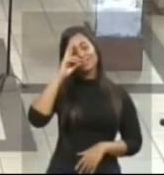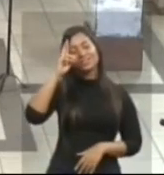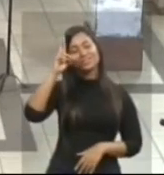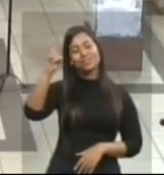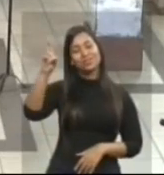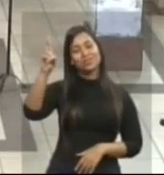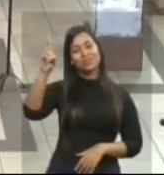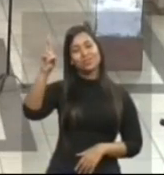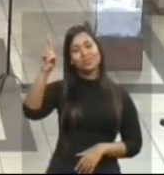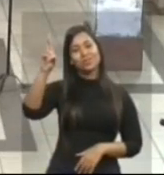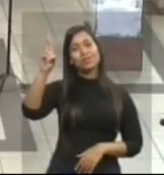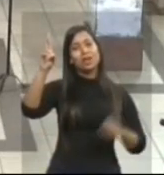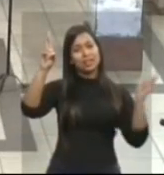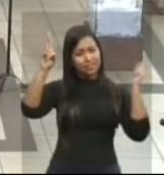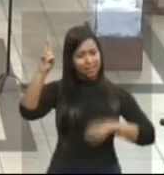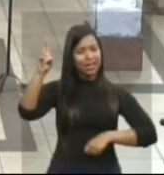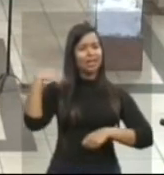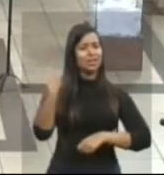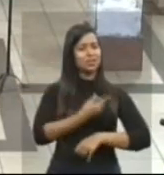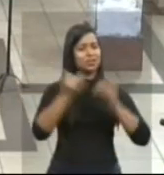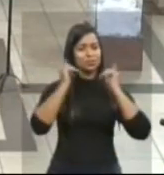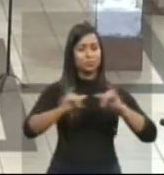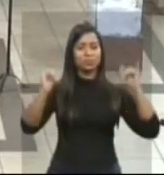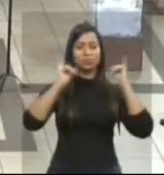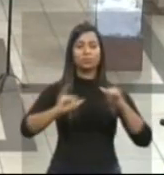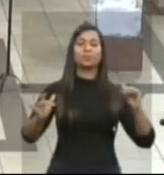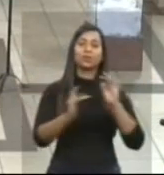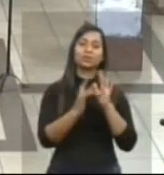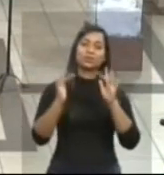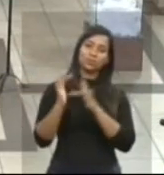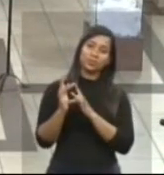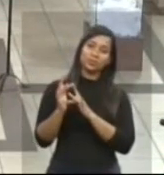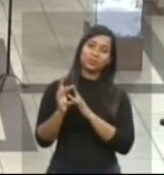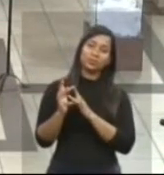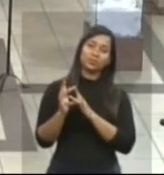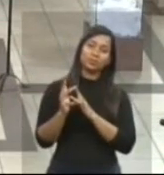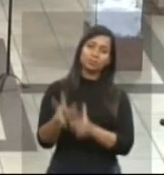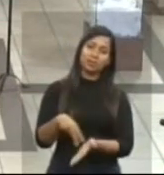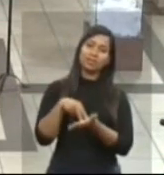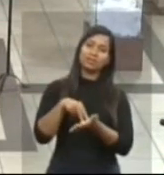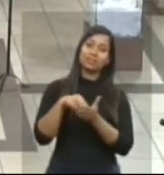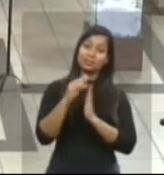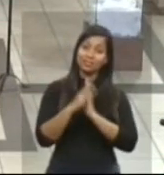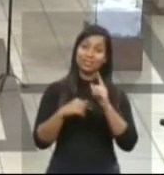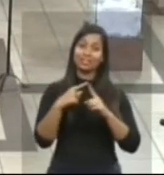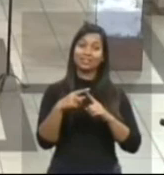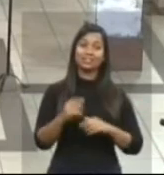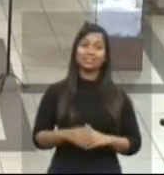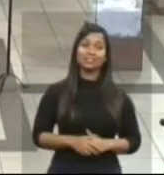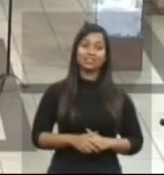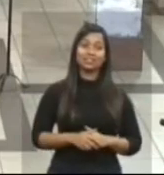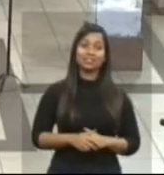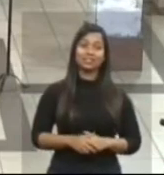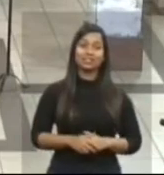de vocês seja de anunciar a boa nova de Jesus Cristo, perseverando nessa Igreja.